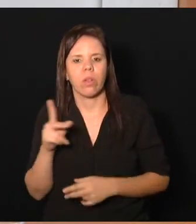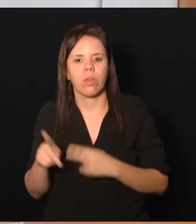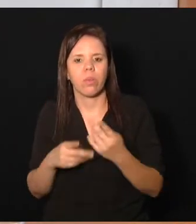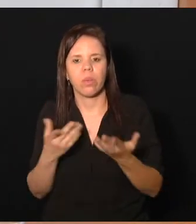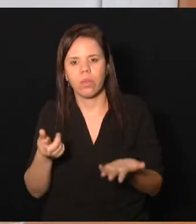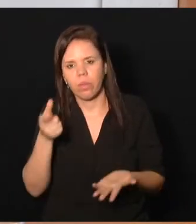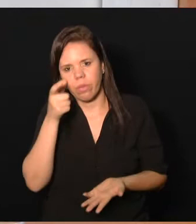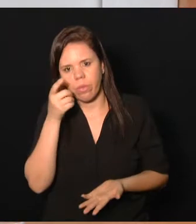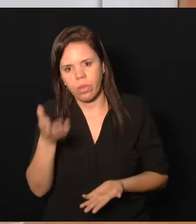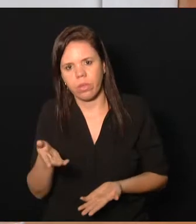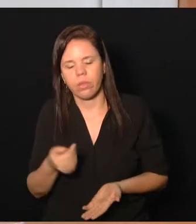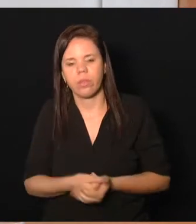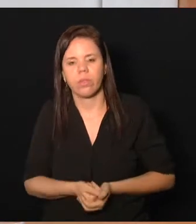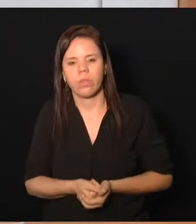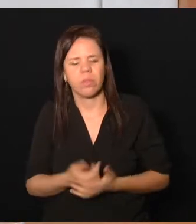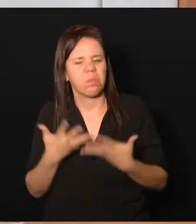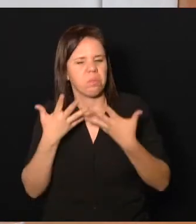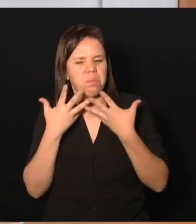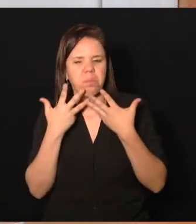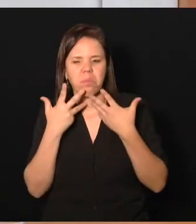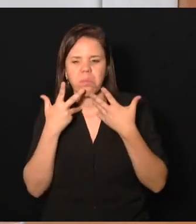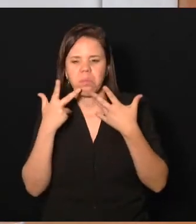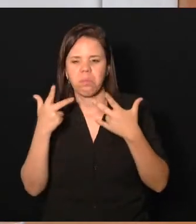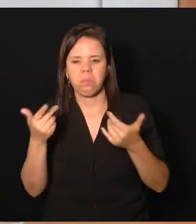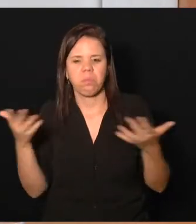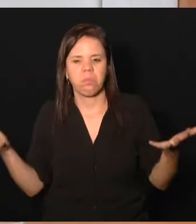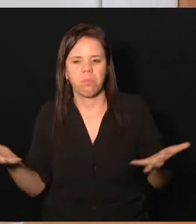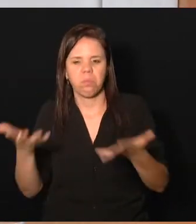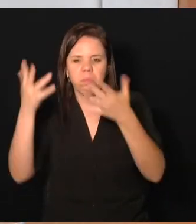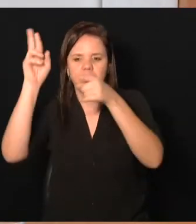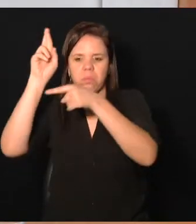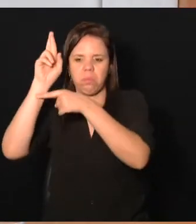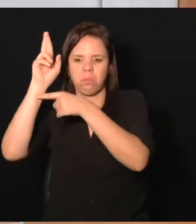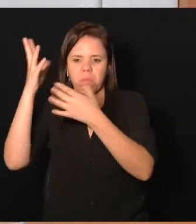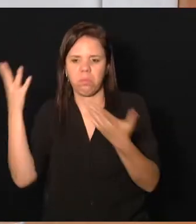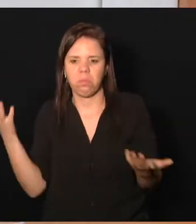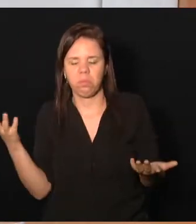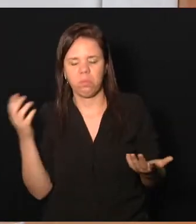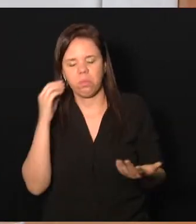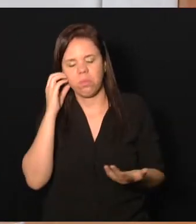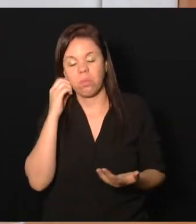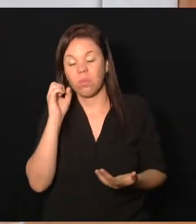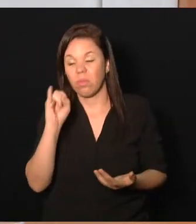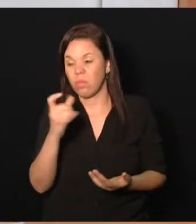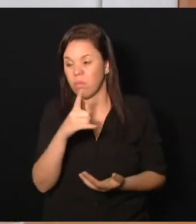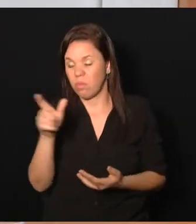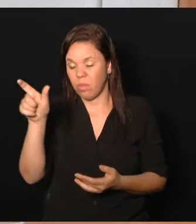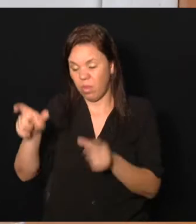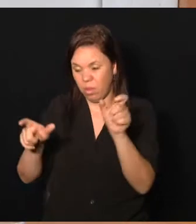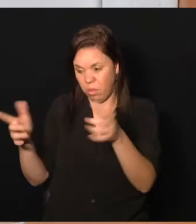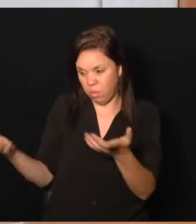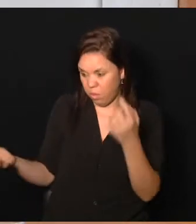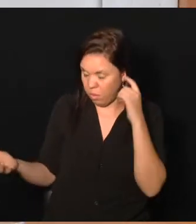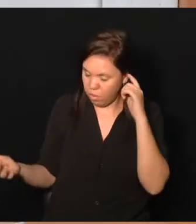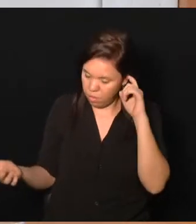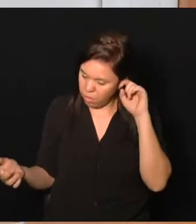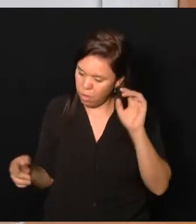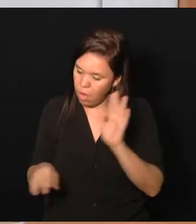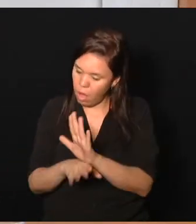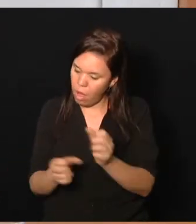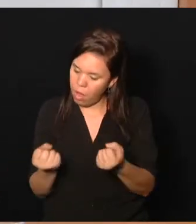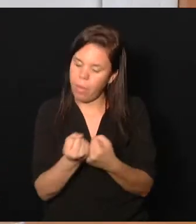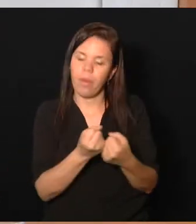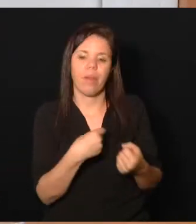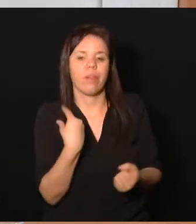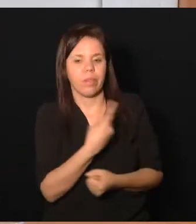vejo maravilhosas, com alta representatividade. E sem essas pessoas, nos bastidores, na saga que a